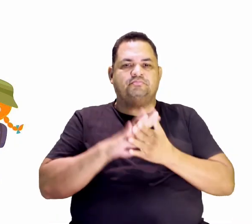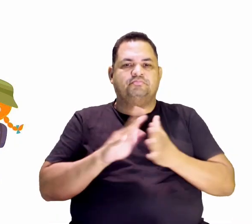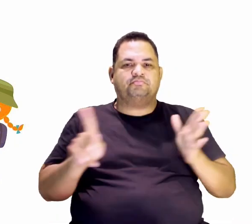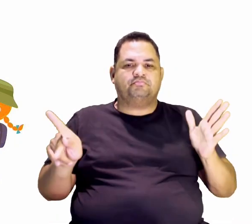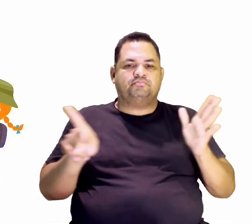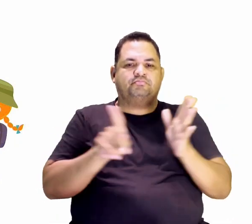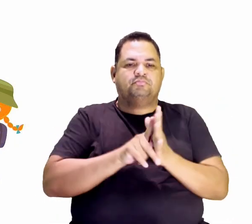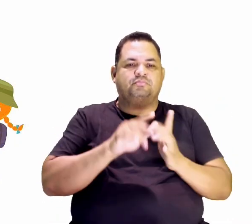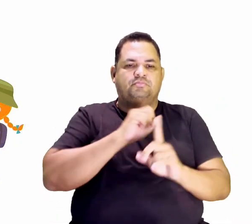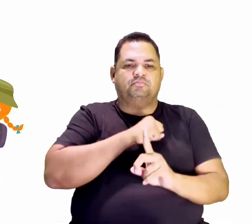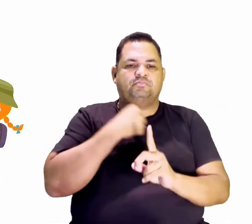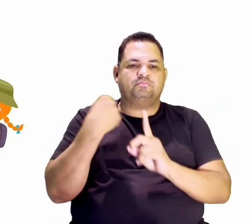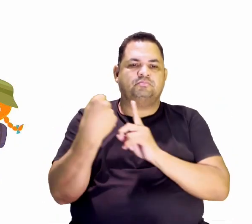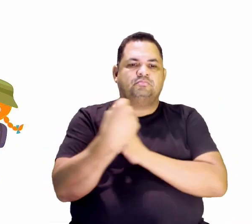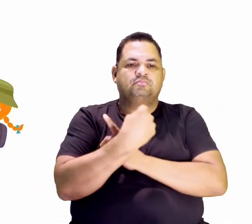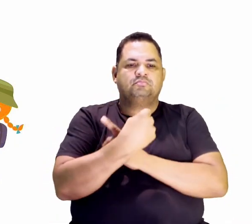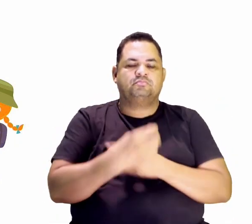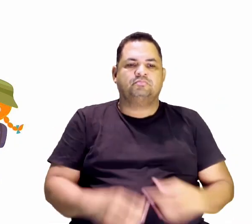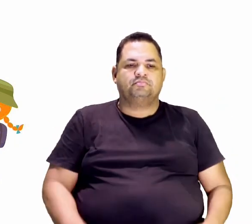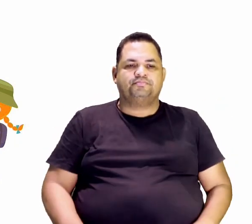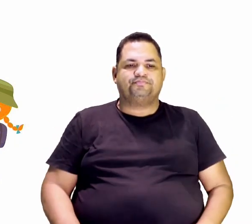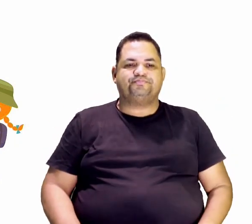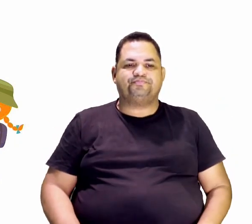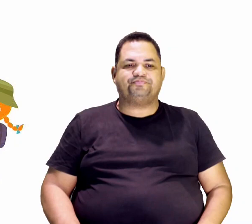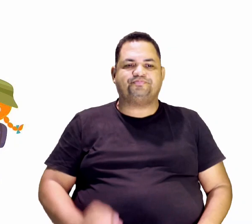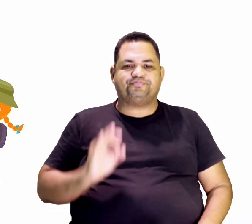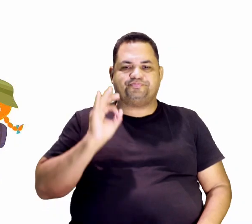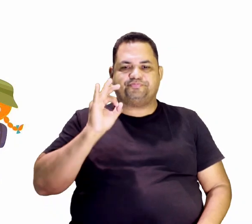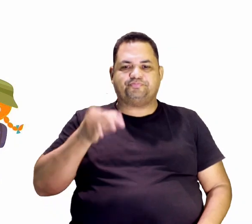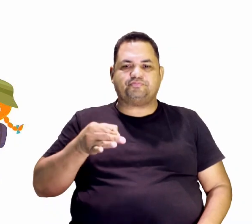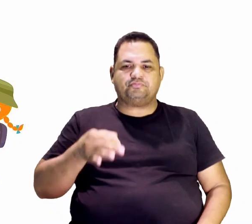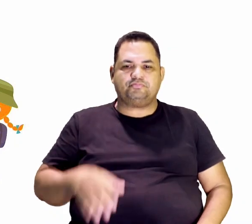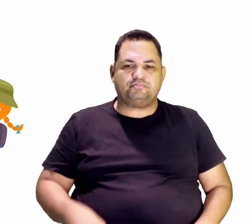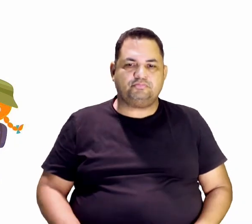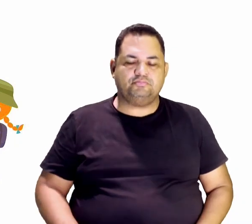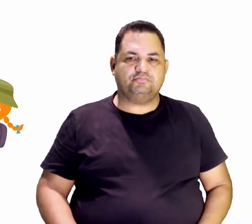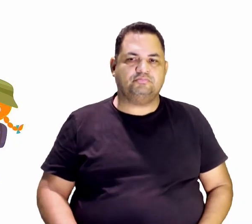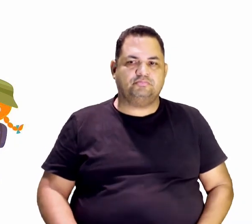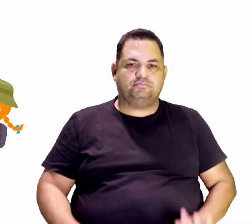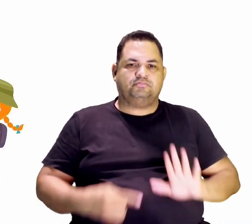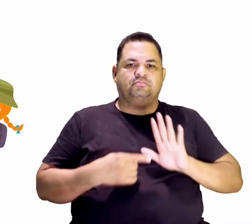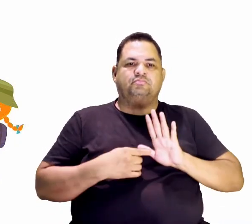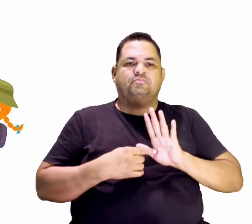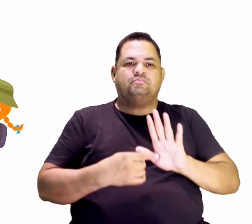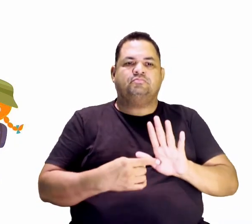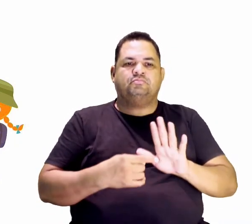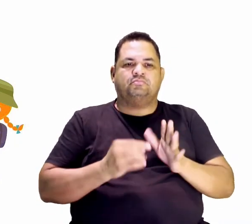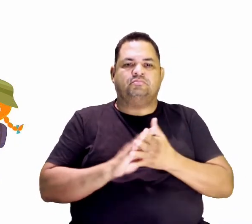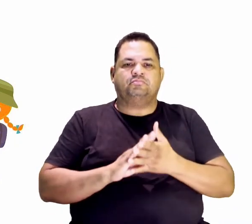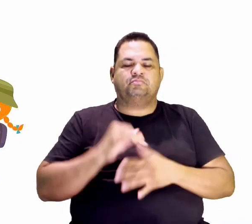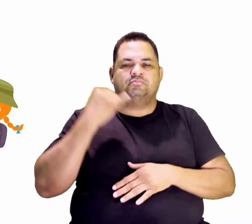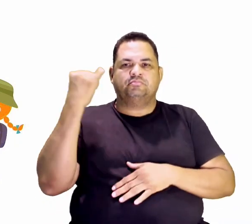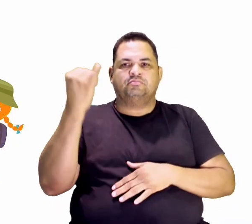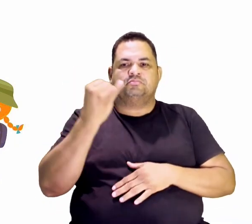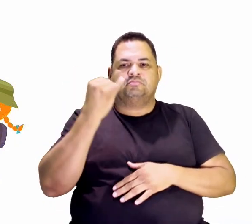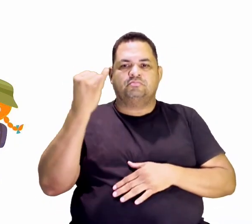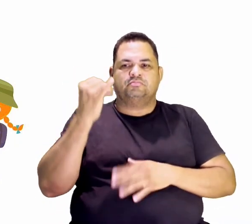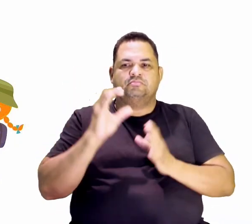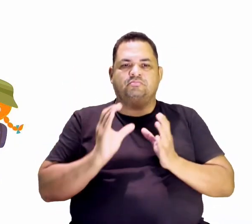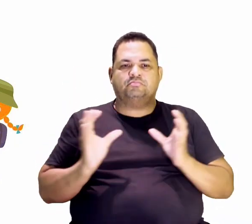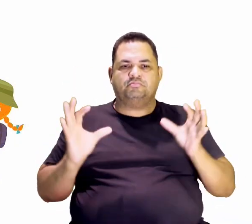de sociabilidade, certo? Eles representam aí um importante contexto socioafetivo e